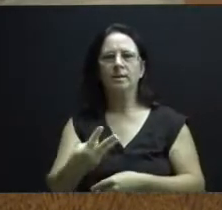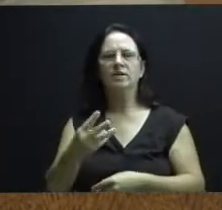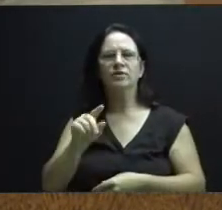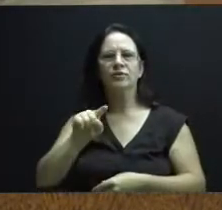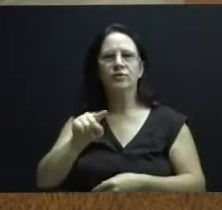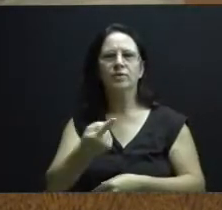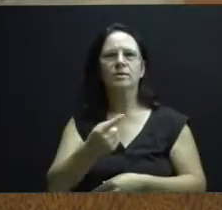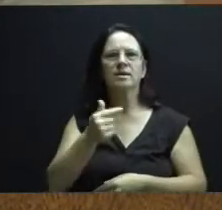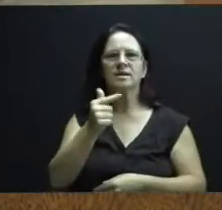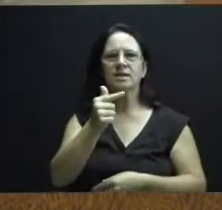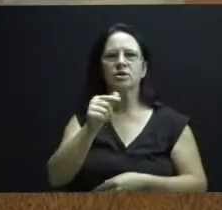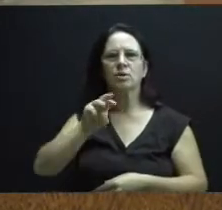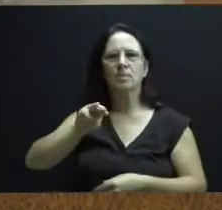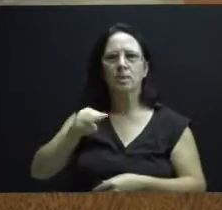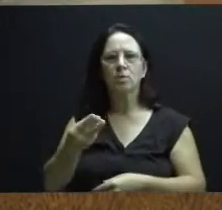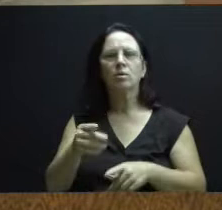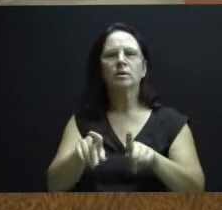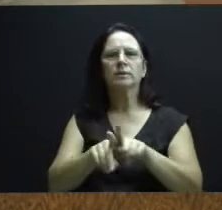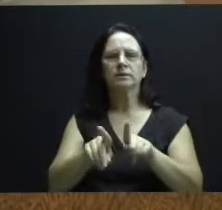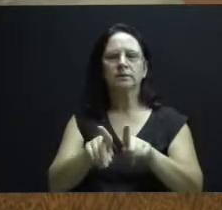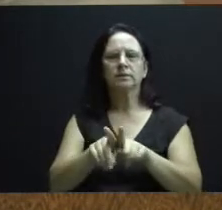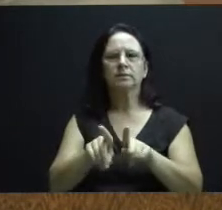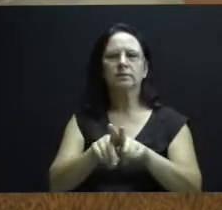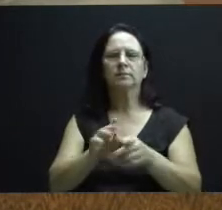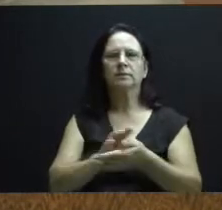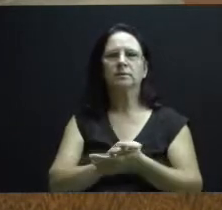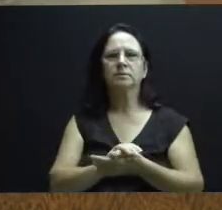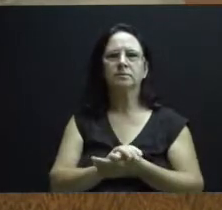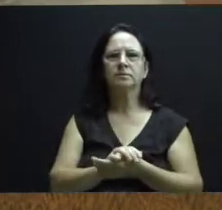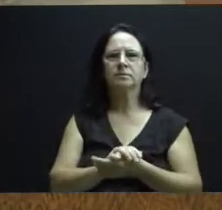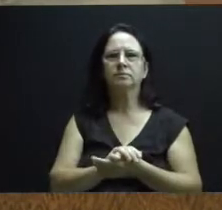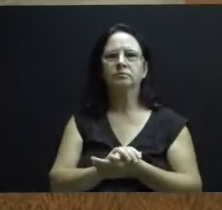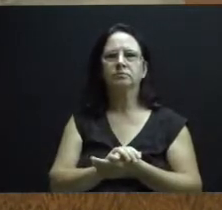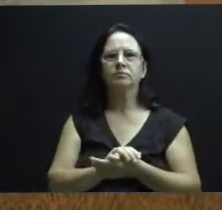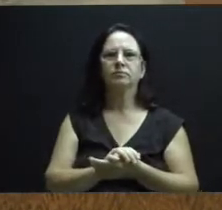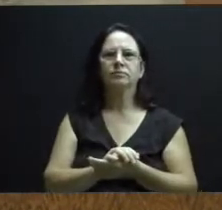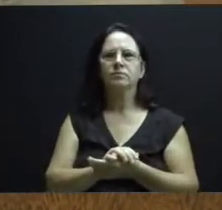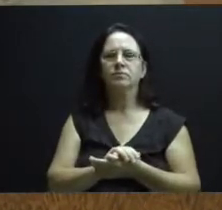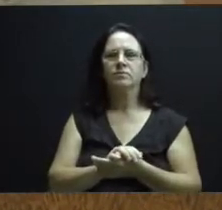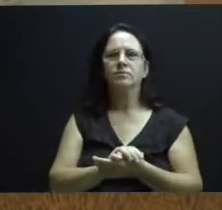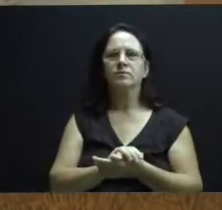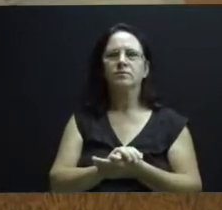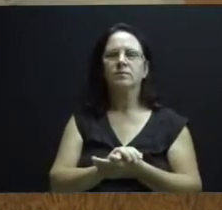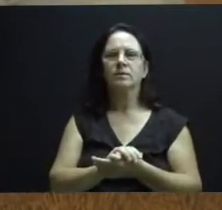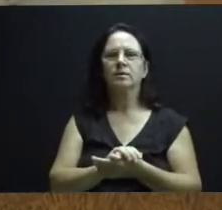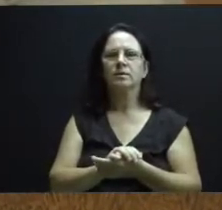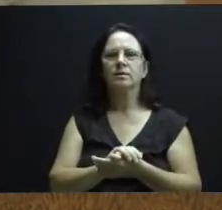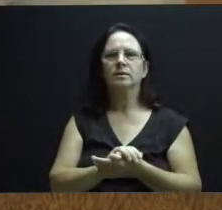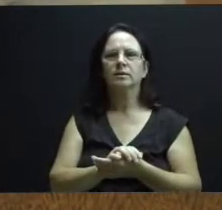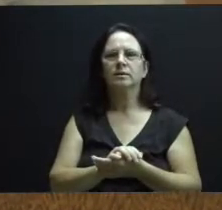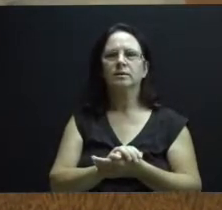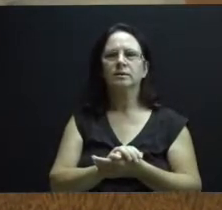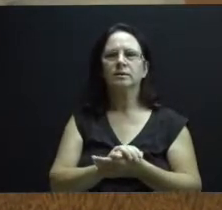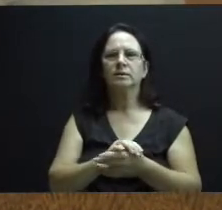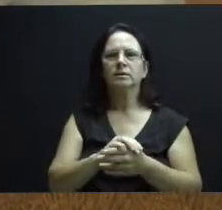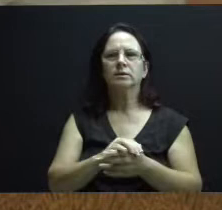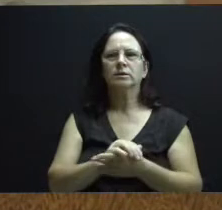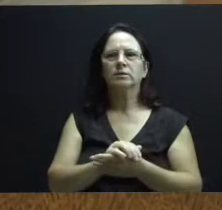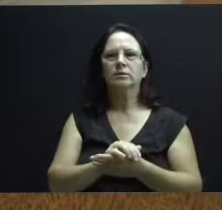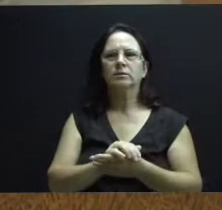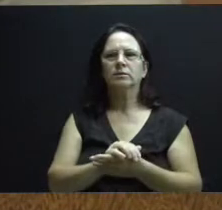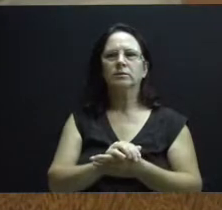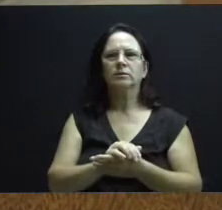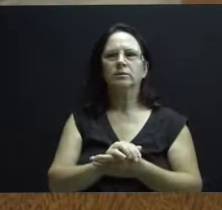7 milhões também de metros cúbicos vazaram os rejeitos atingiram os poluentes e o